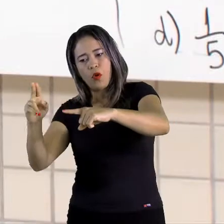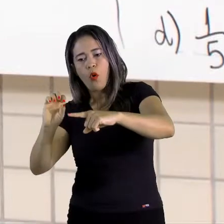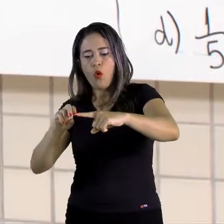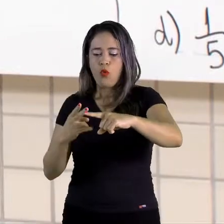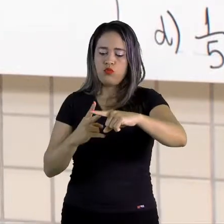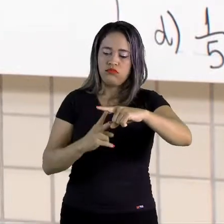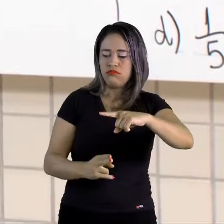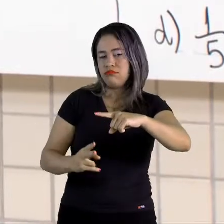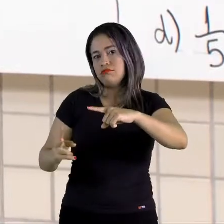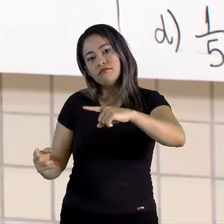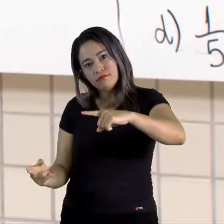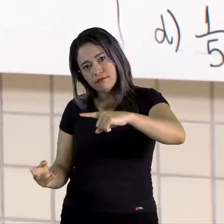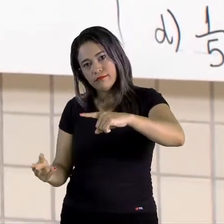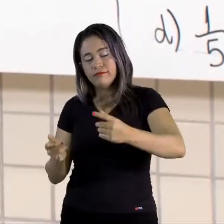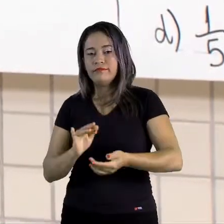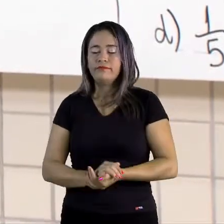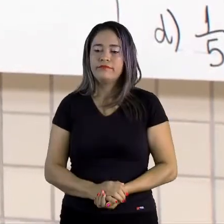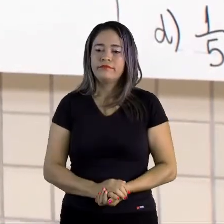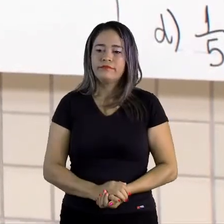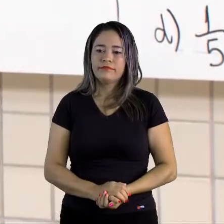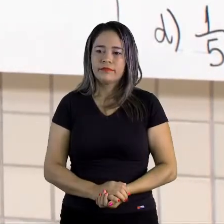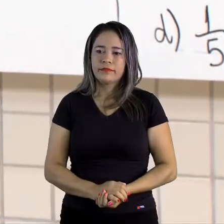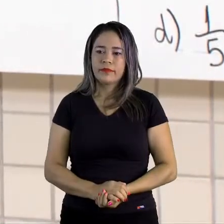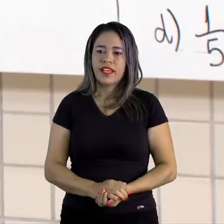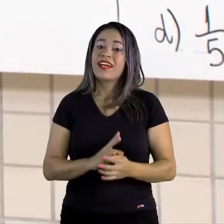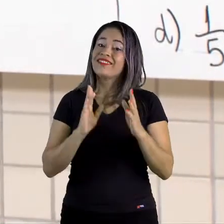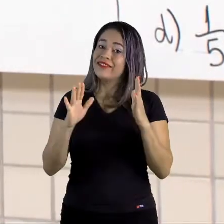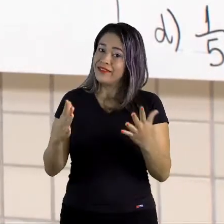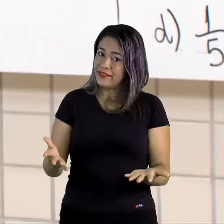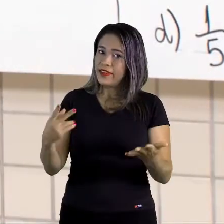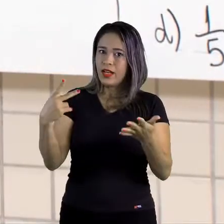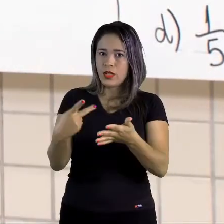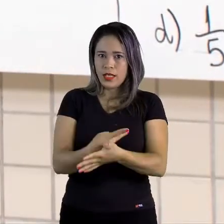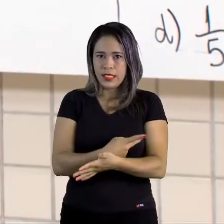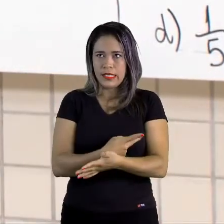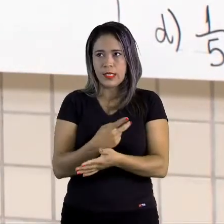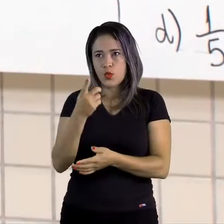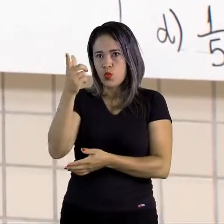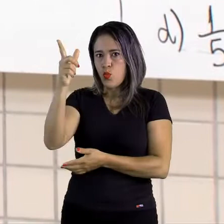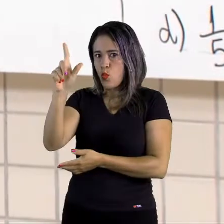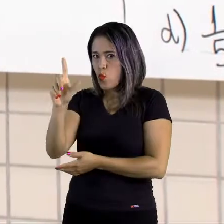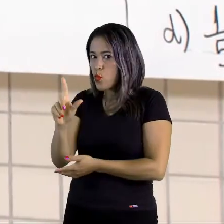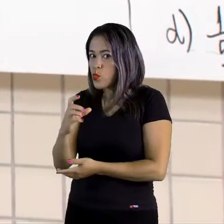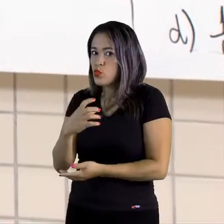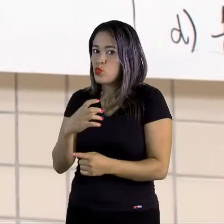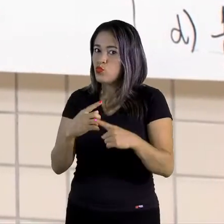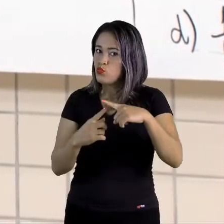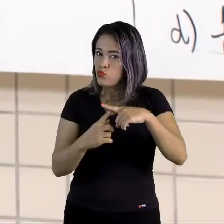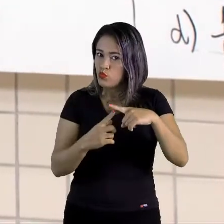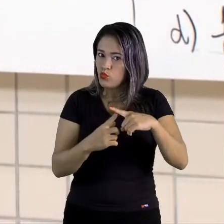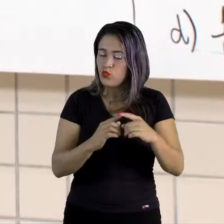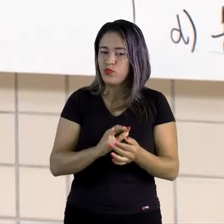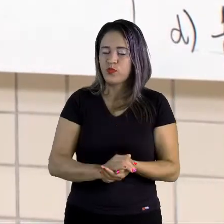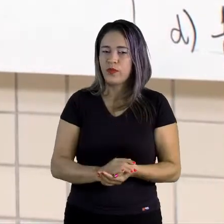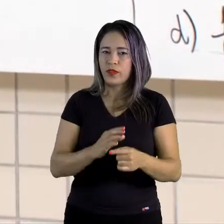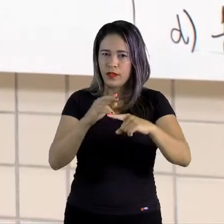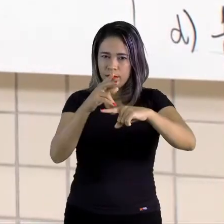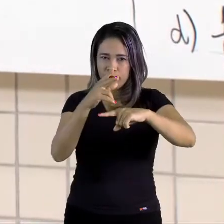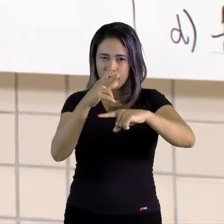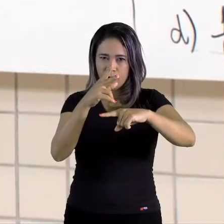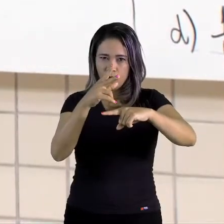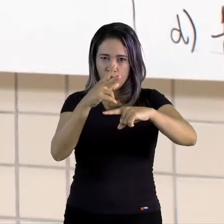os denominadores são iguais. Mas vai acontecer, turminha, uma outra situação, quando os numeradores e